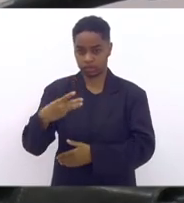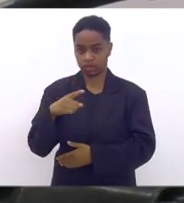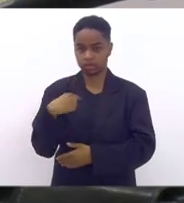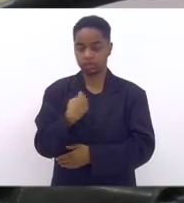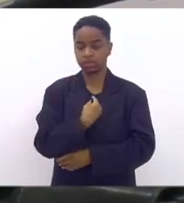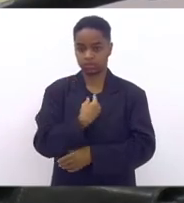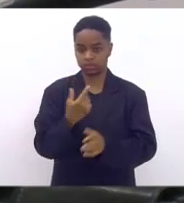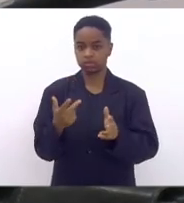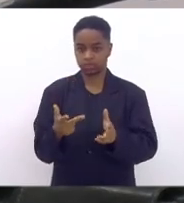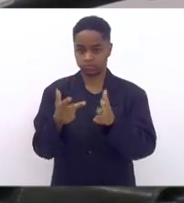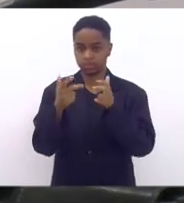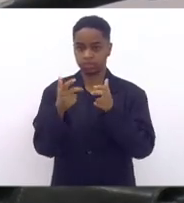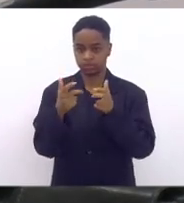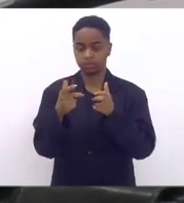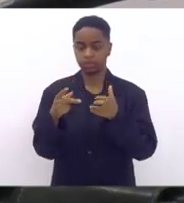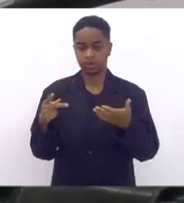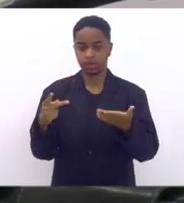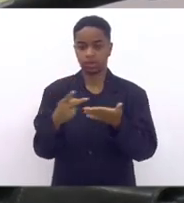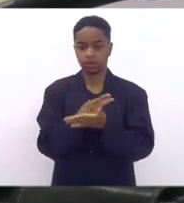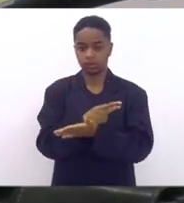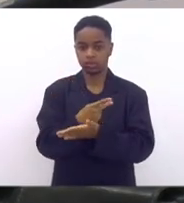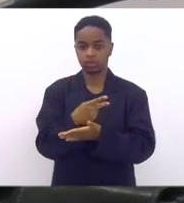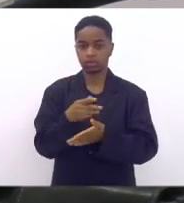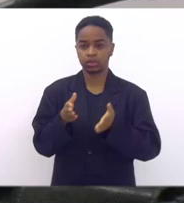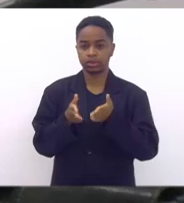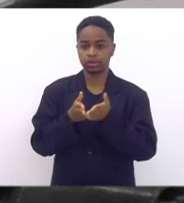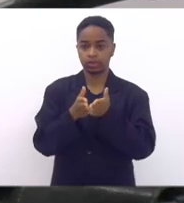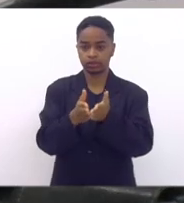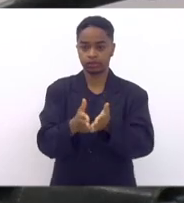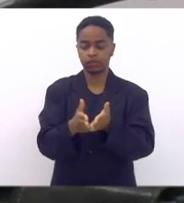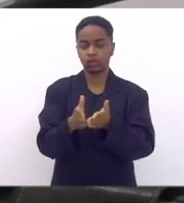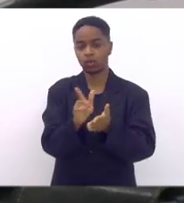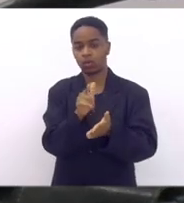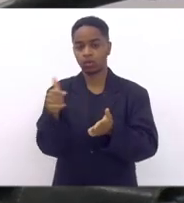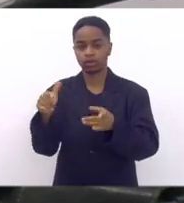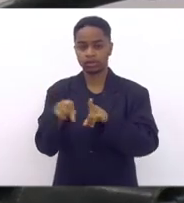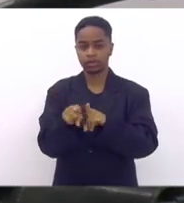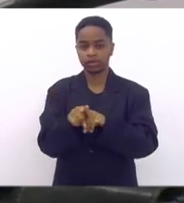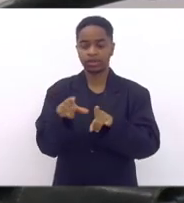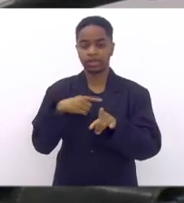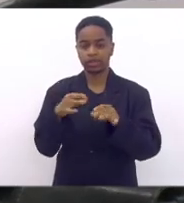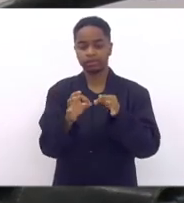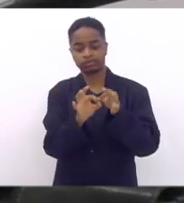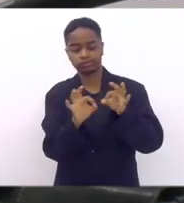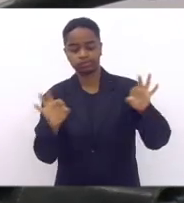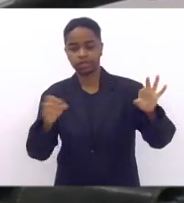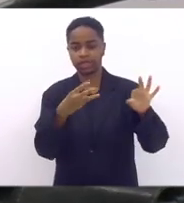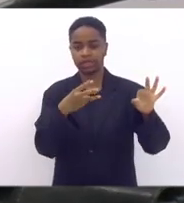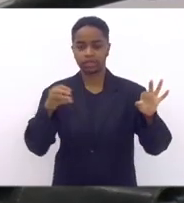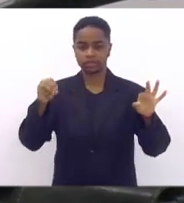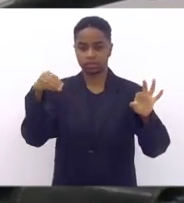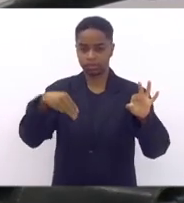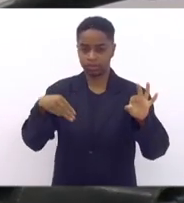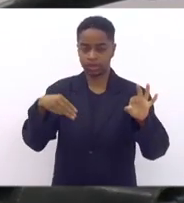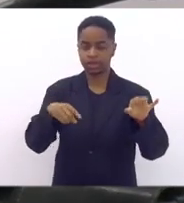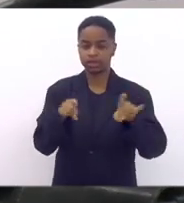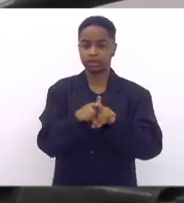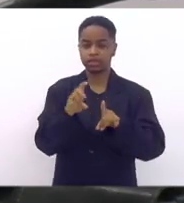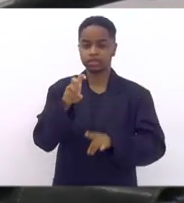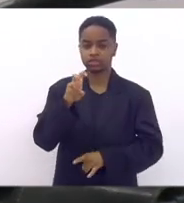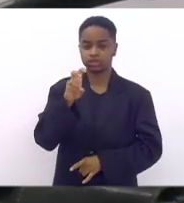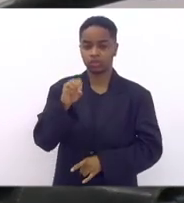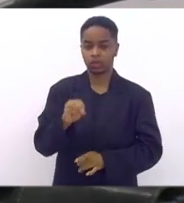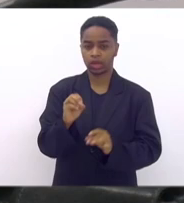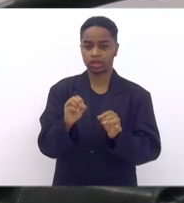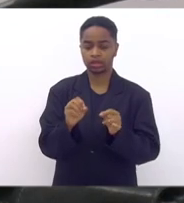né aconteceu com aquele navio tão com R ele que de 300 m de comprimento com mais de 50 m de largura que